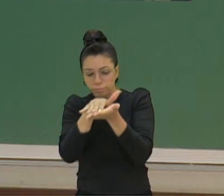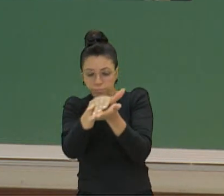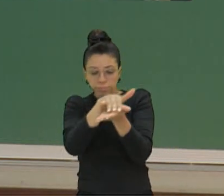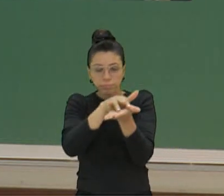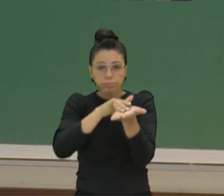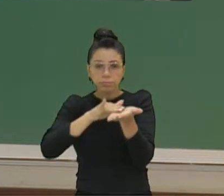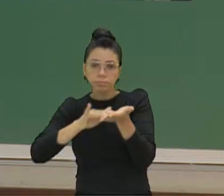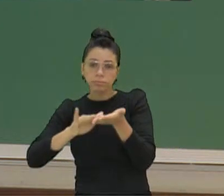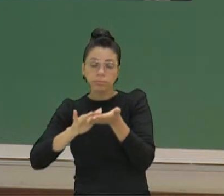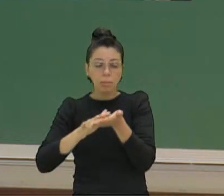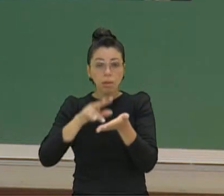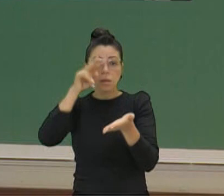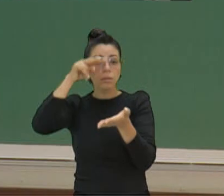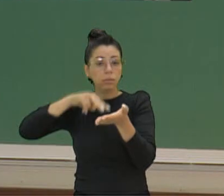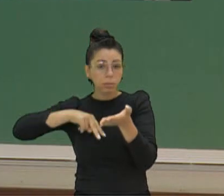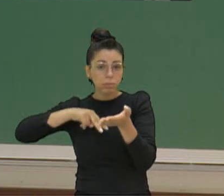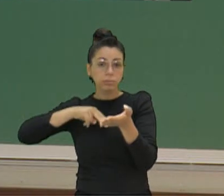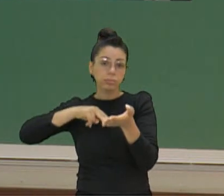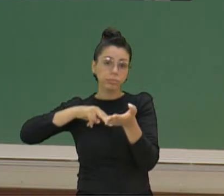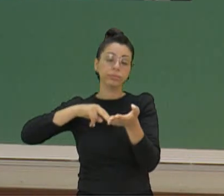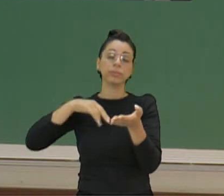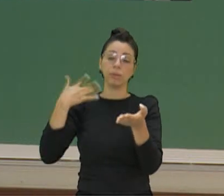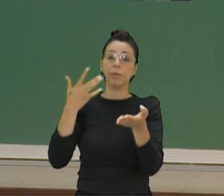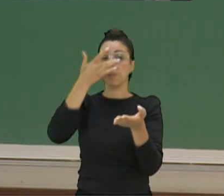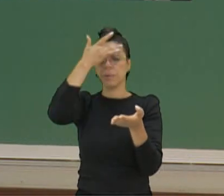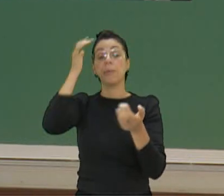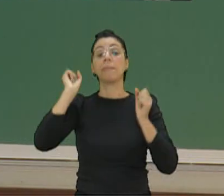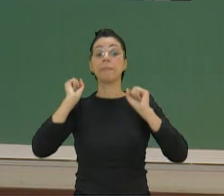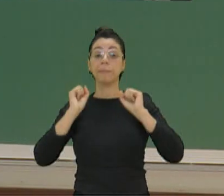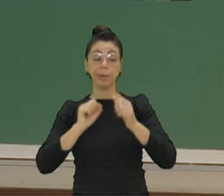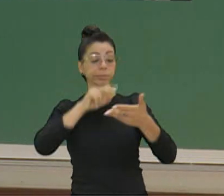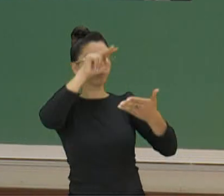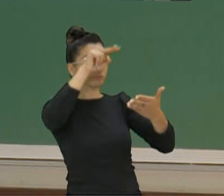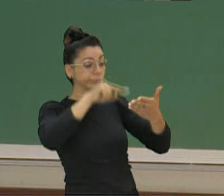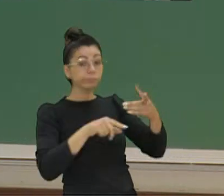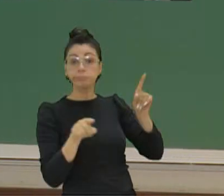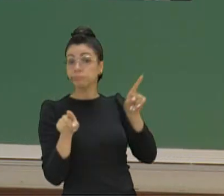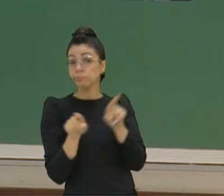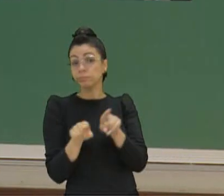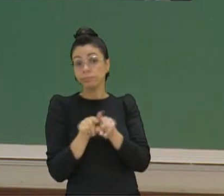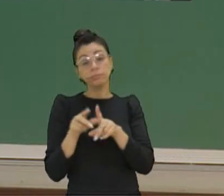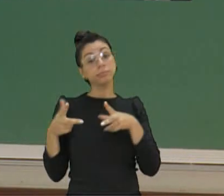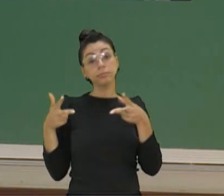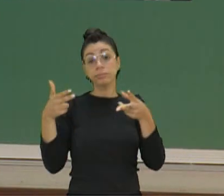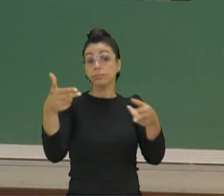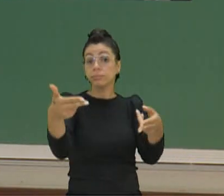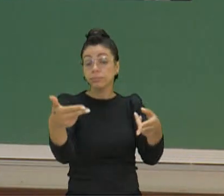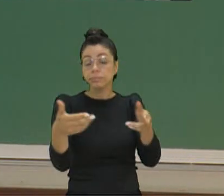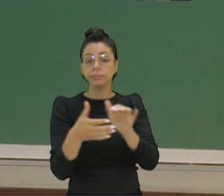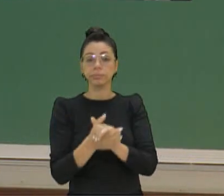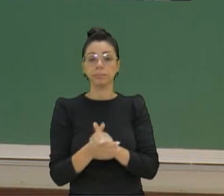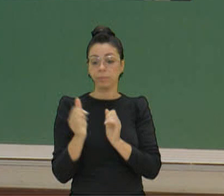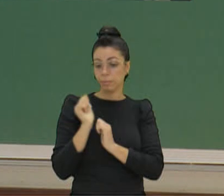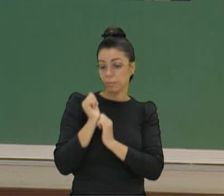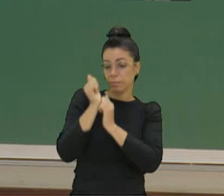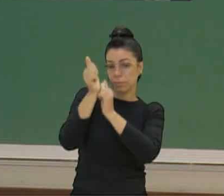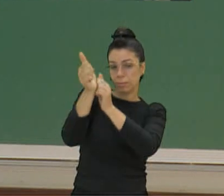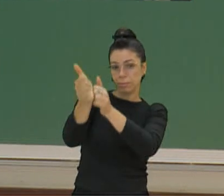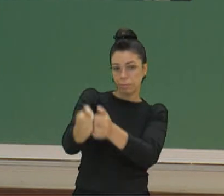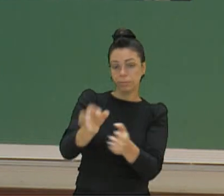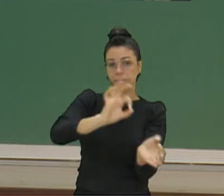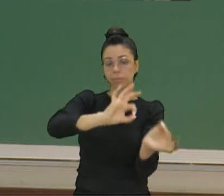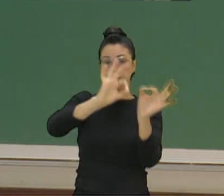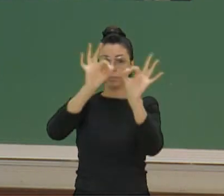estruturas em relevo, ler? Então, essas pessoas elas podem fazer uma leitura. Se você acompanha o canal de